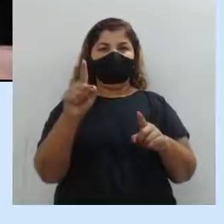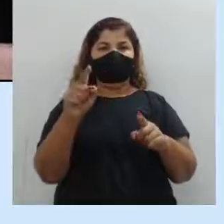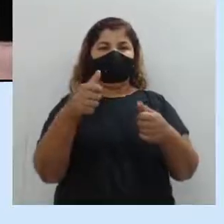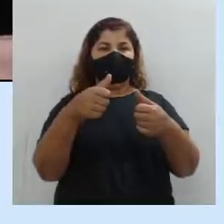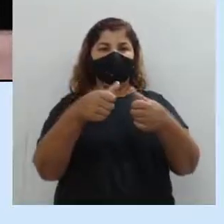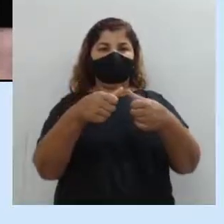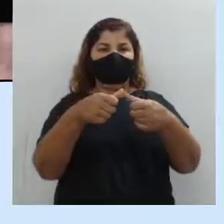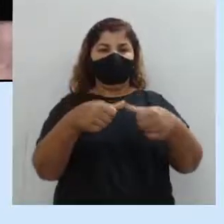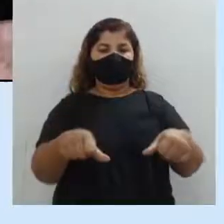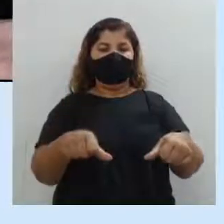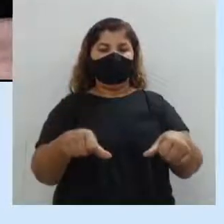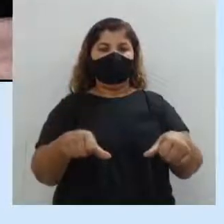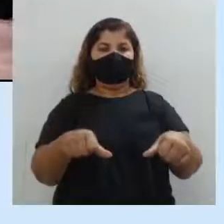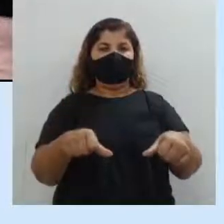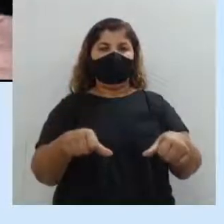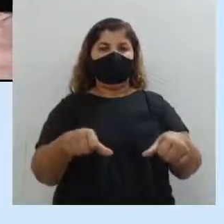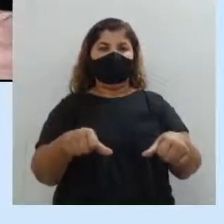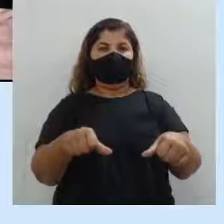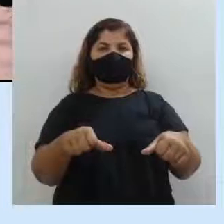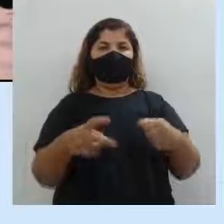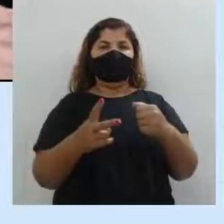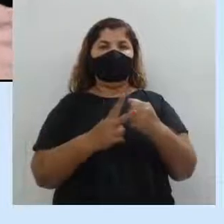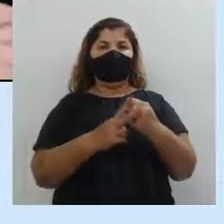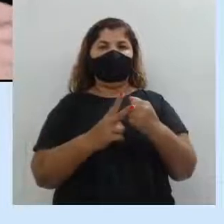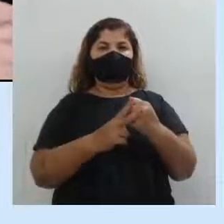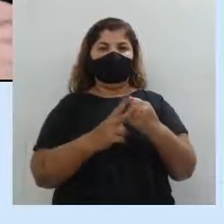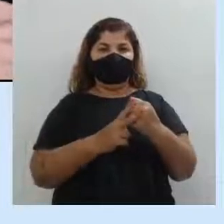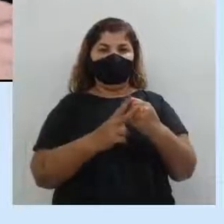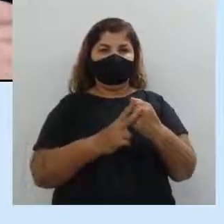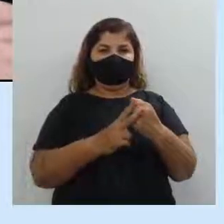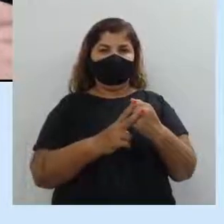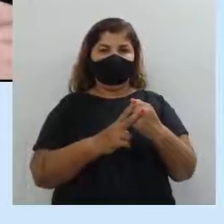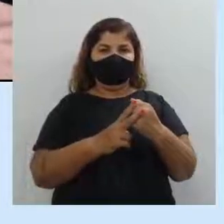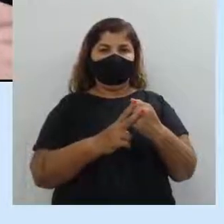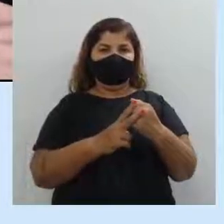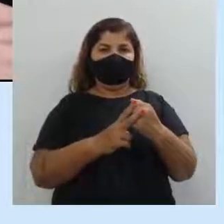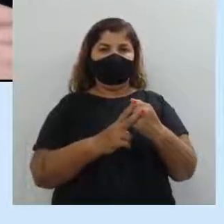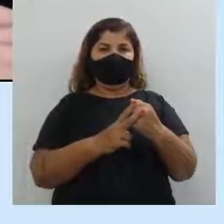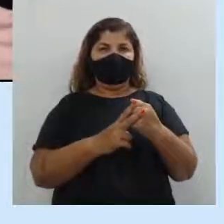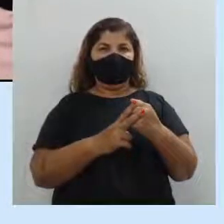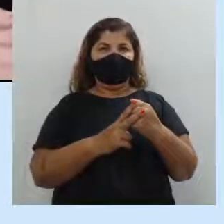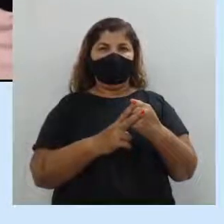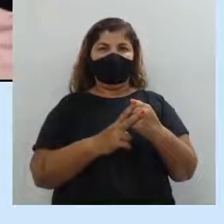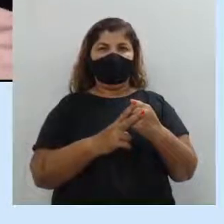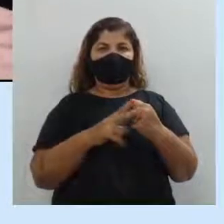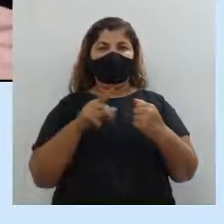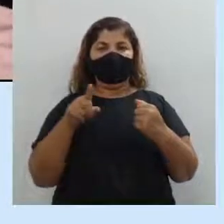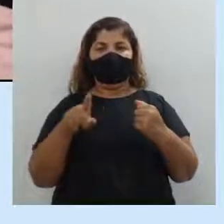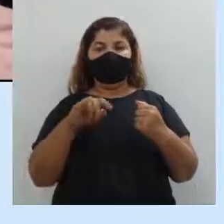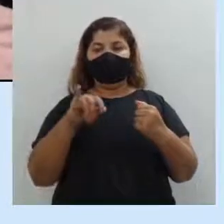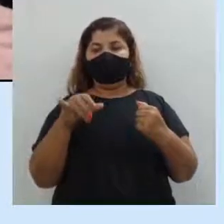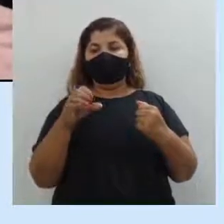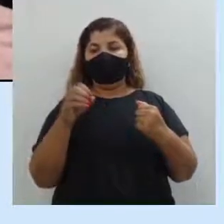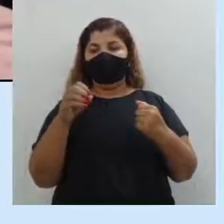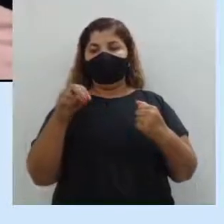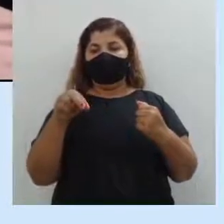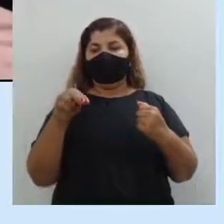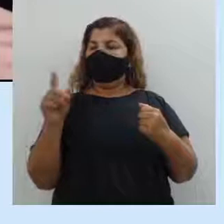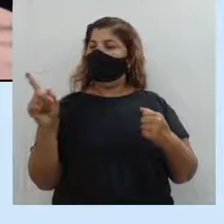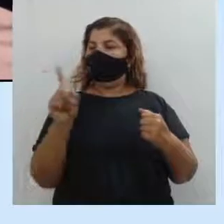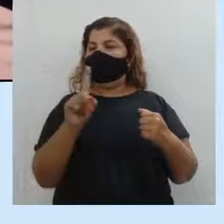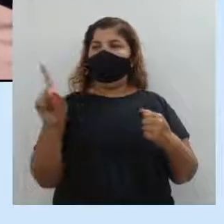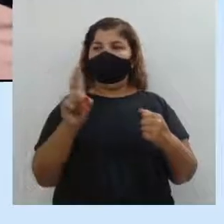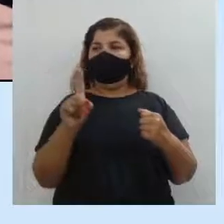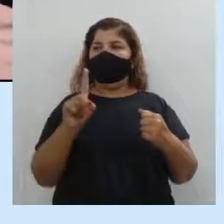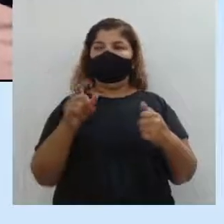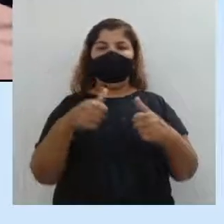Está é um verbo. Então, ele nega a